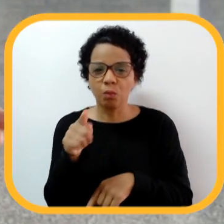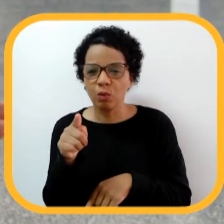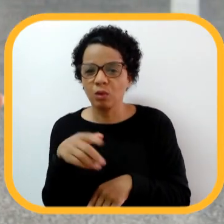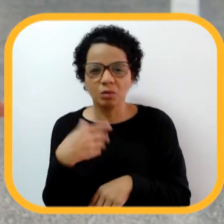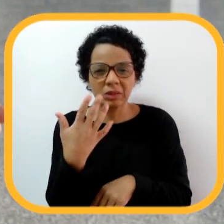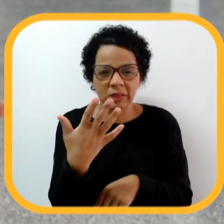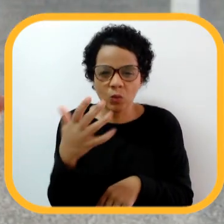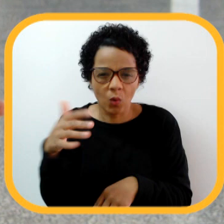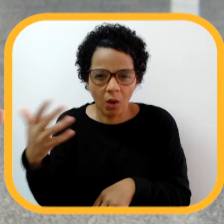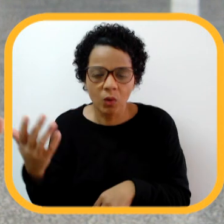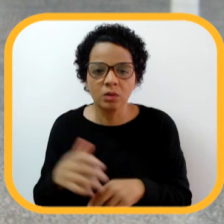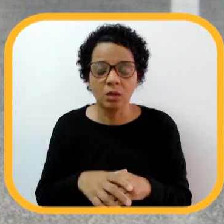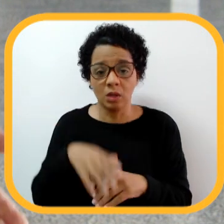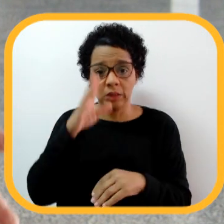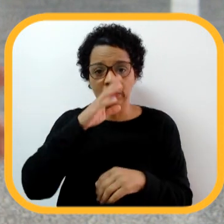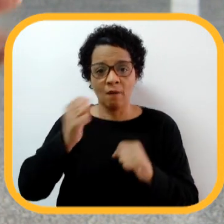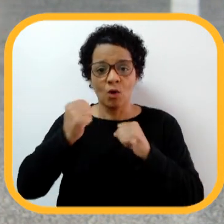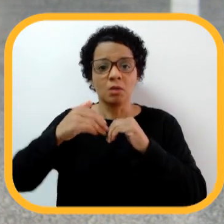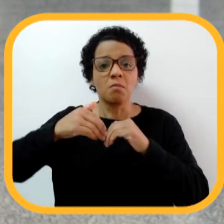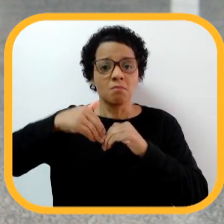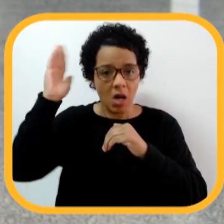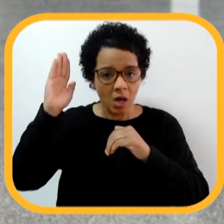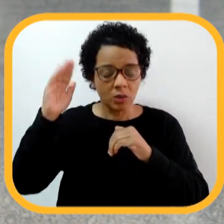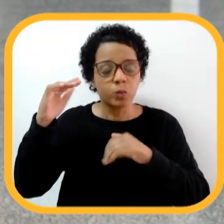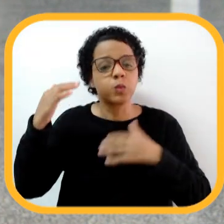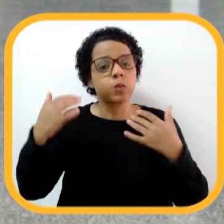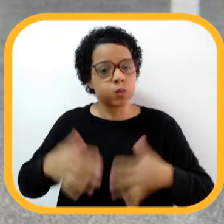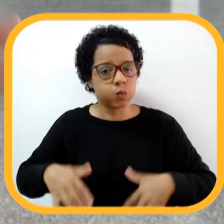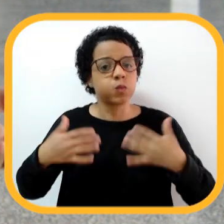4 qualquer coisa, ou 5 qualquer coisa, tivessem uma magnitude mais